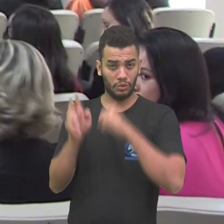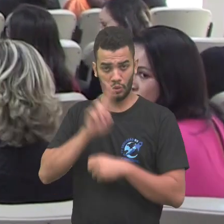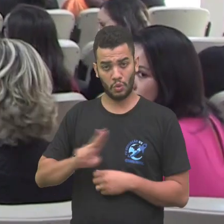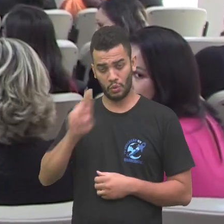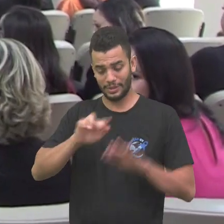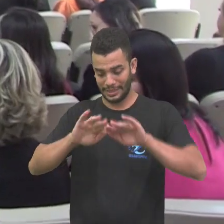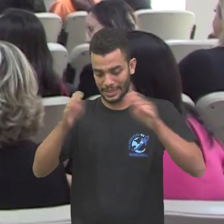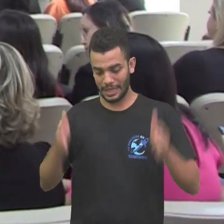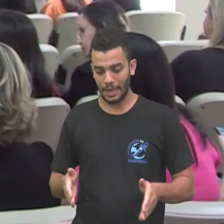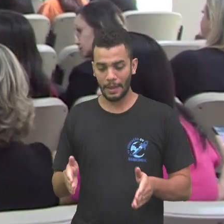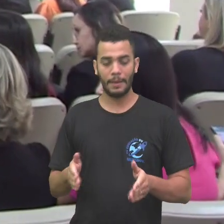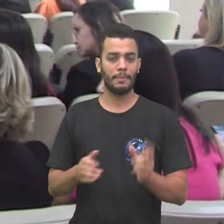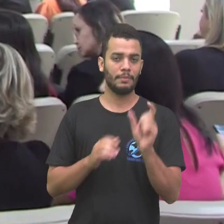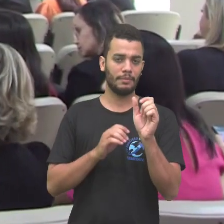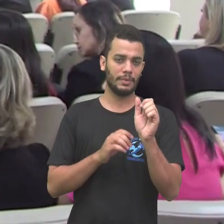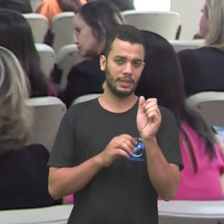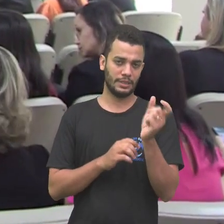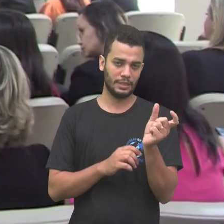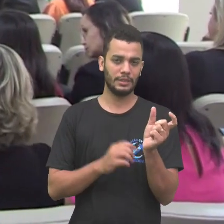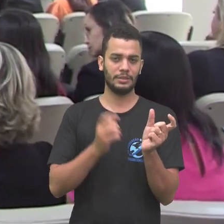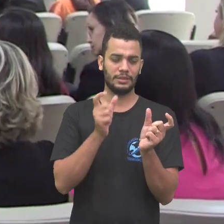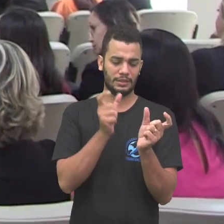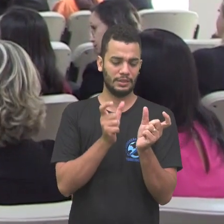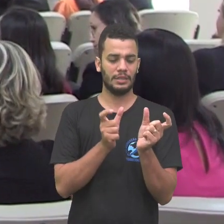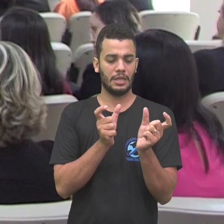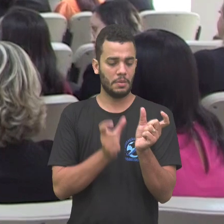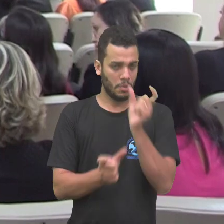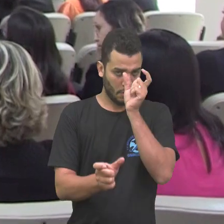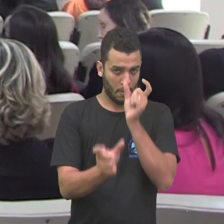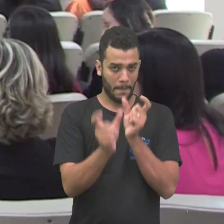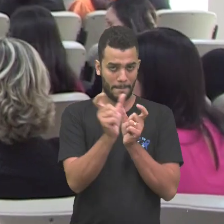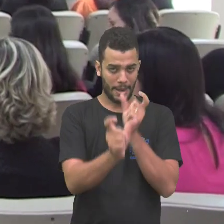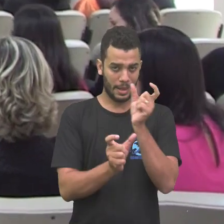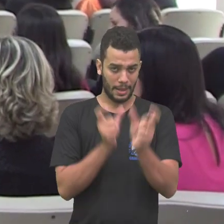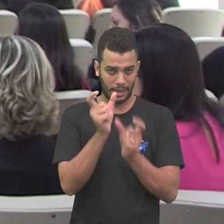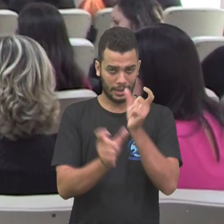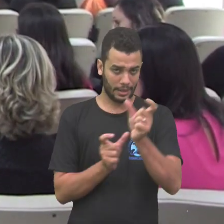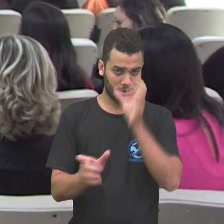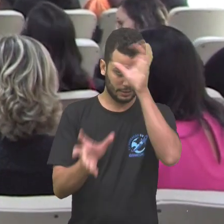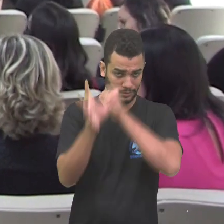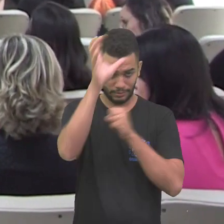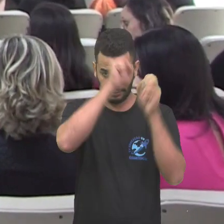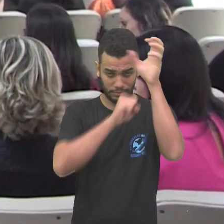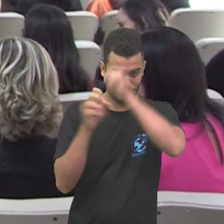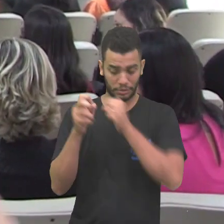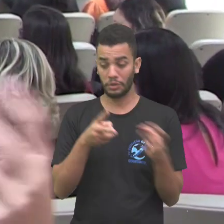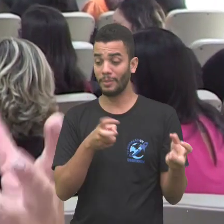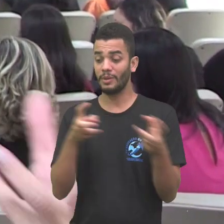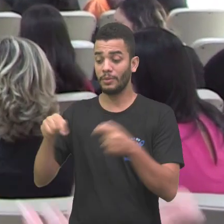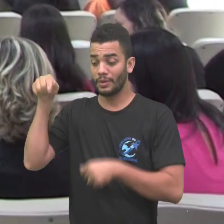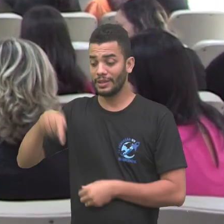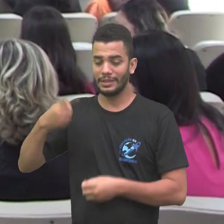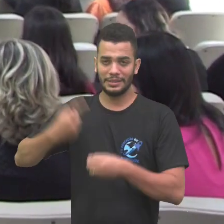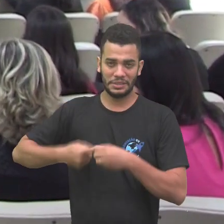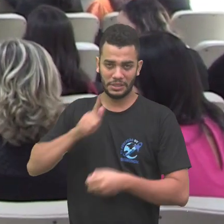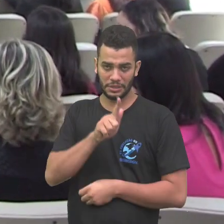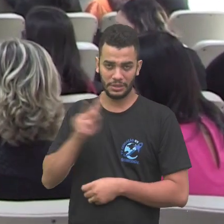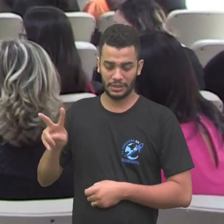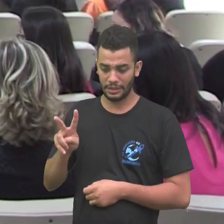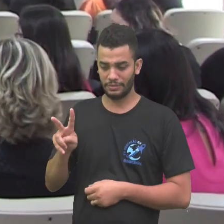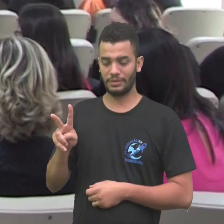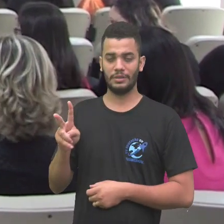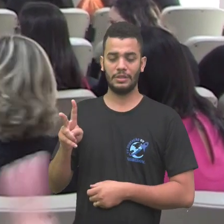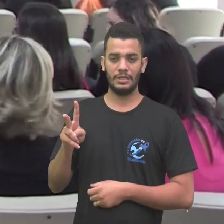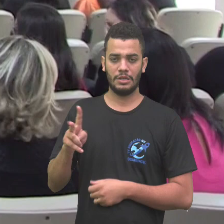atividades. O time aqui de Governador Valadares tem utilizado a mesa de forma exemplar, né? E os alunos são os grandes